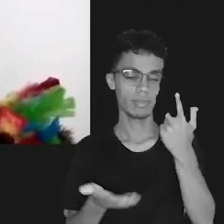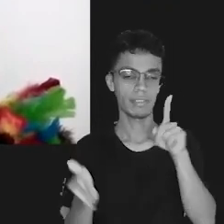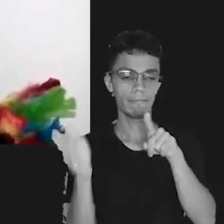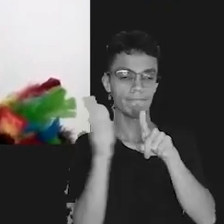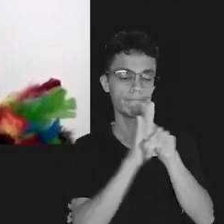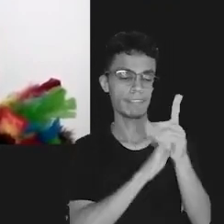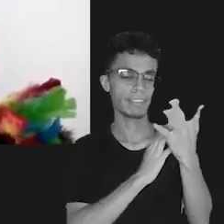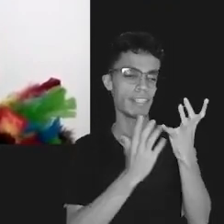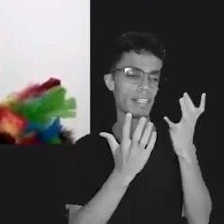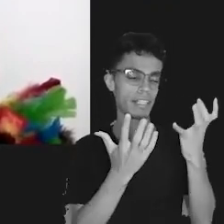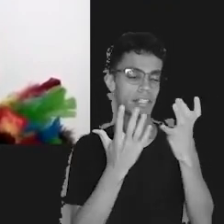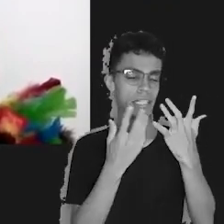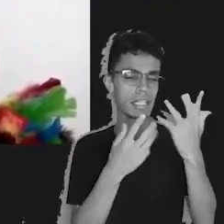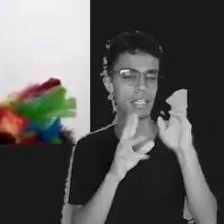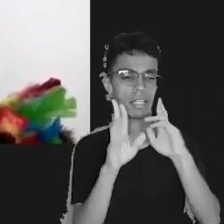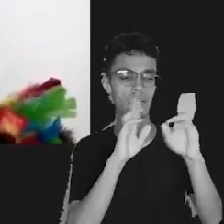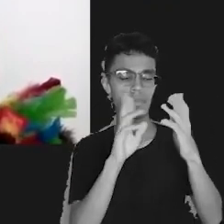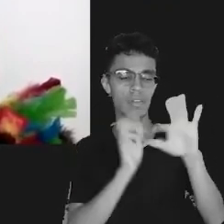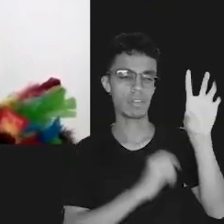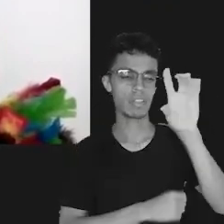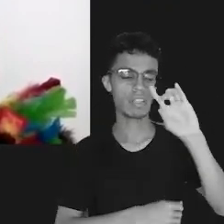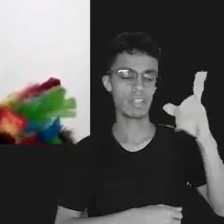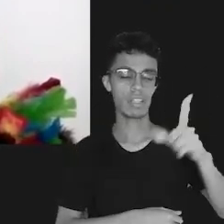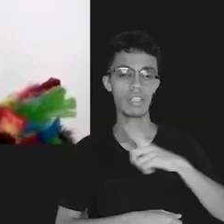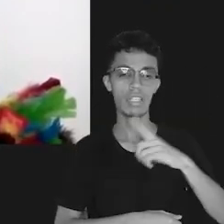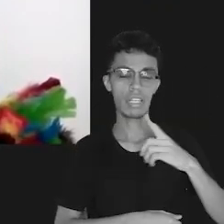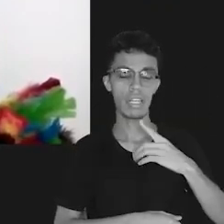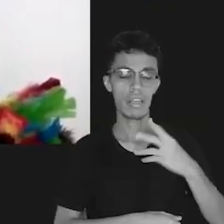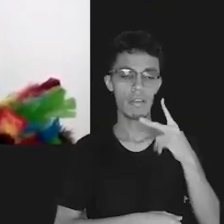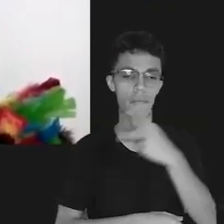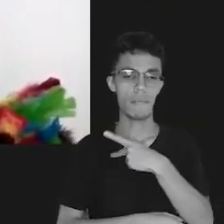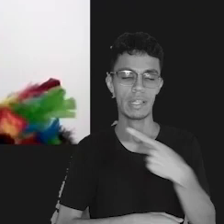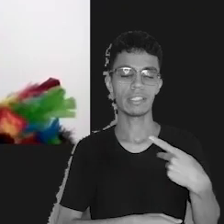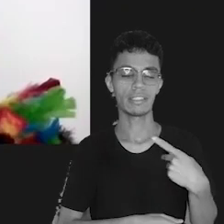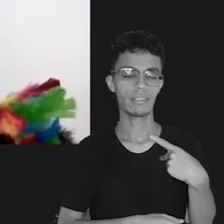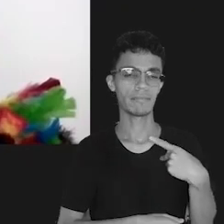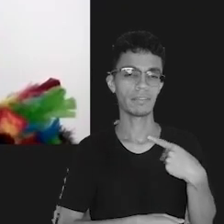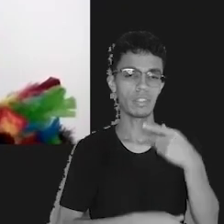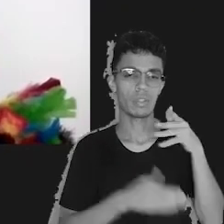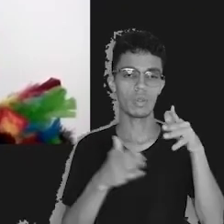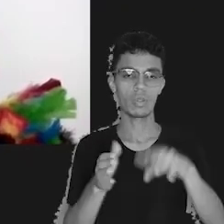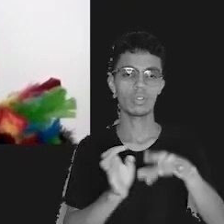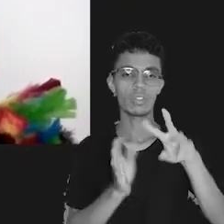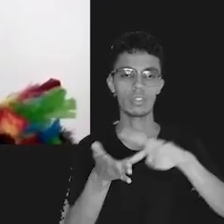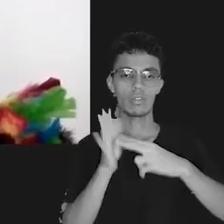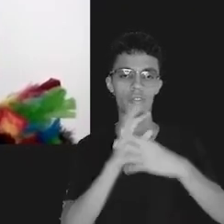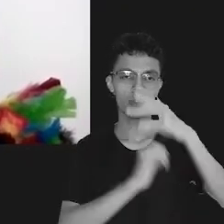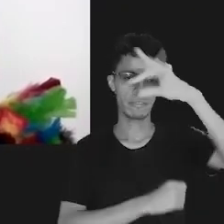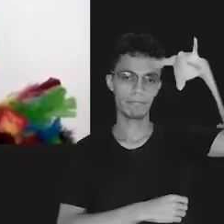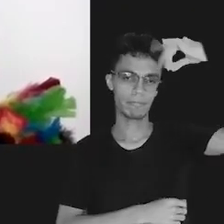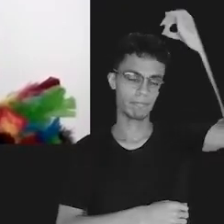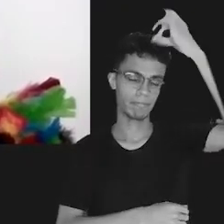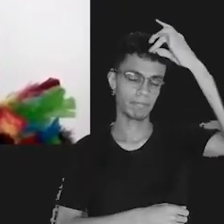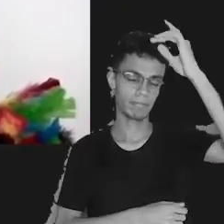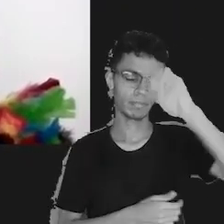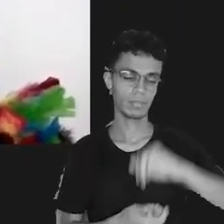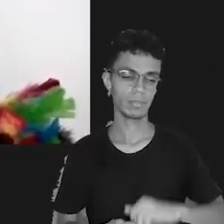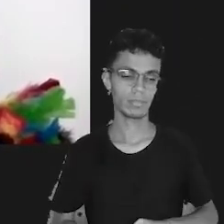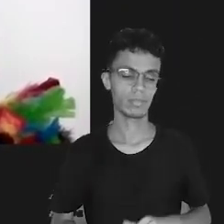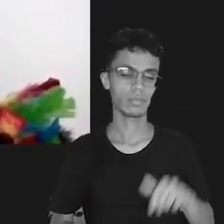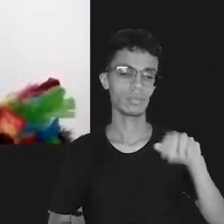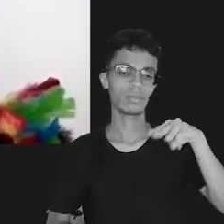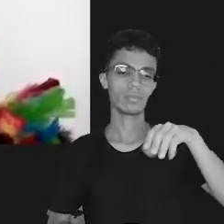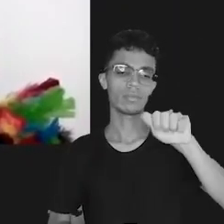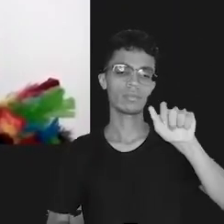ali. Oi? Santo. Existiu e foi canonizado, é um santo hoje. Exatamente, é um santo.